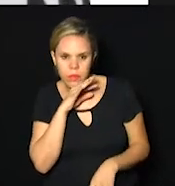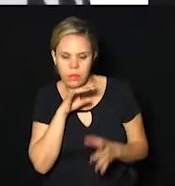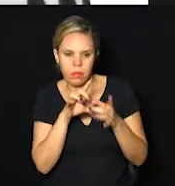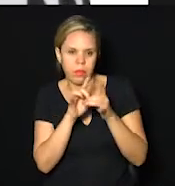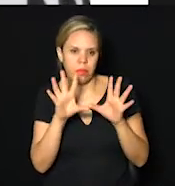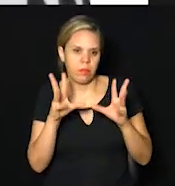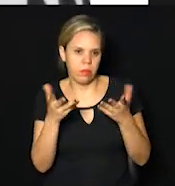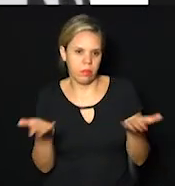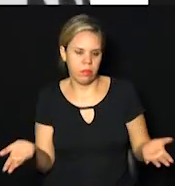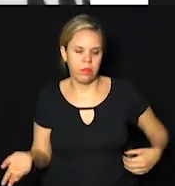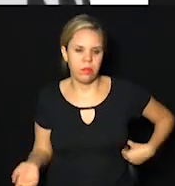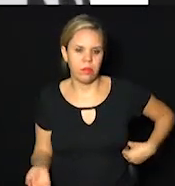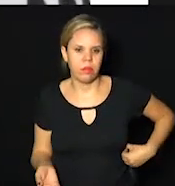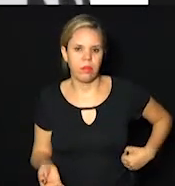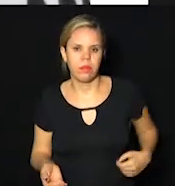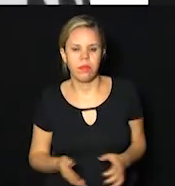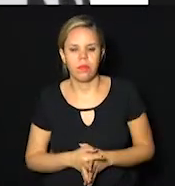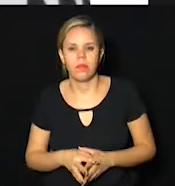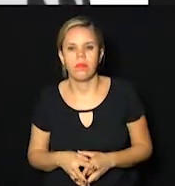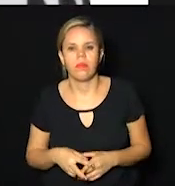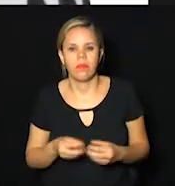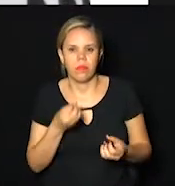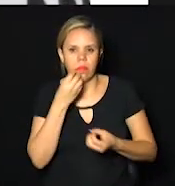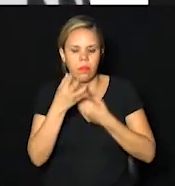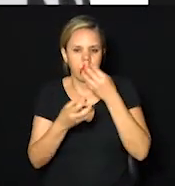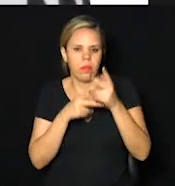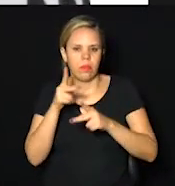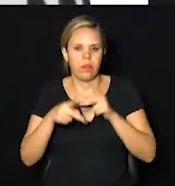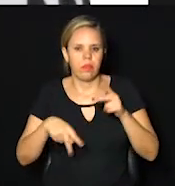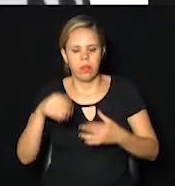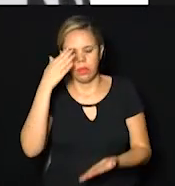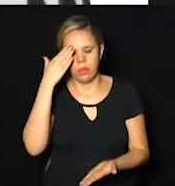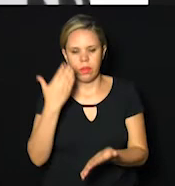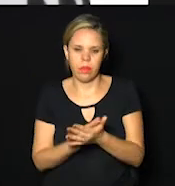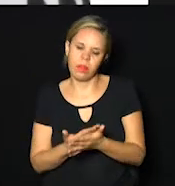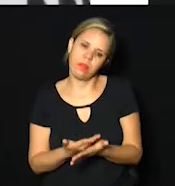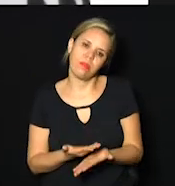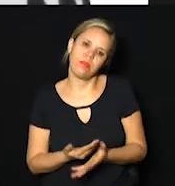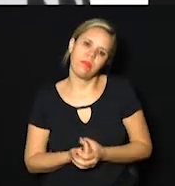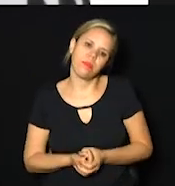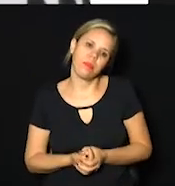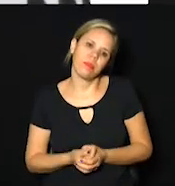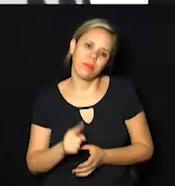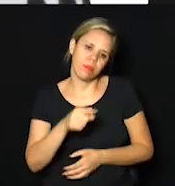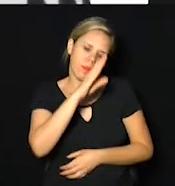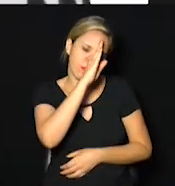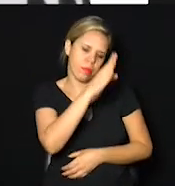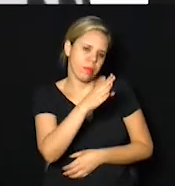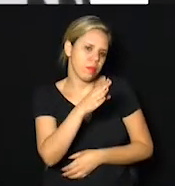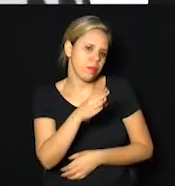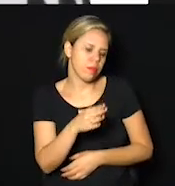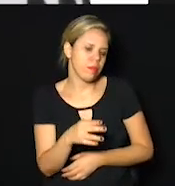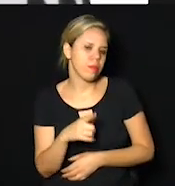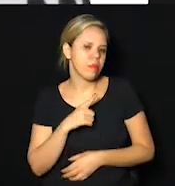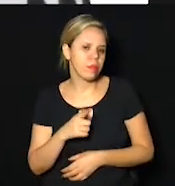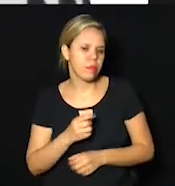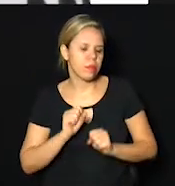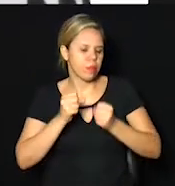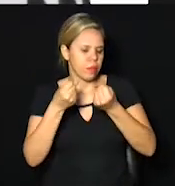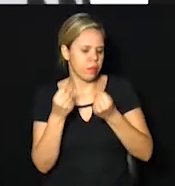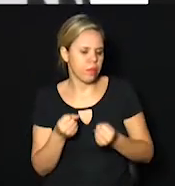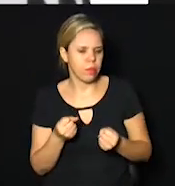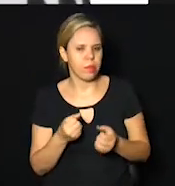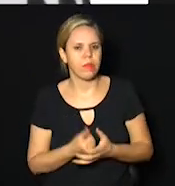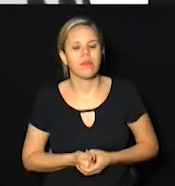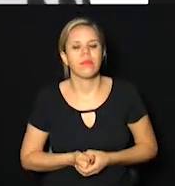tudo isso. Mas é argumento, é aquilo que as pessoas acreditam que é fundamental para defender,